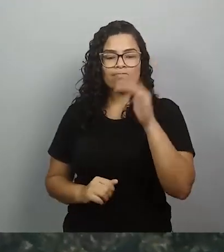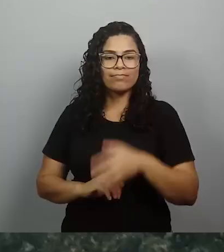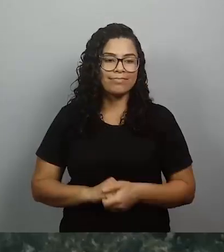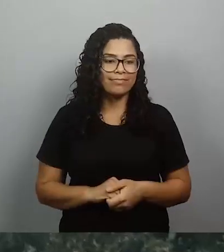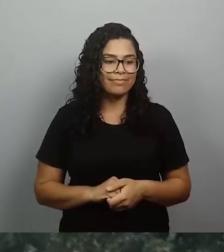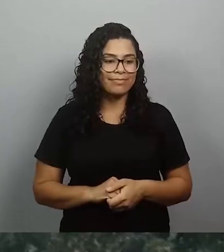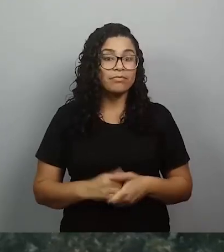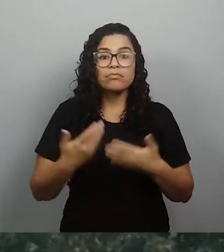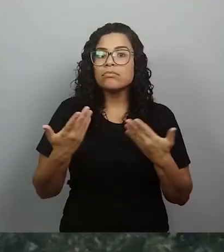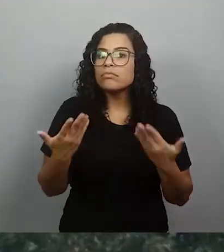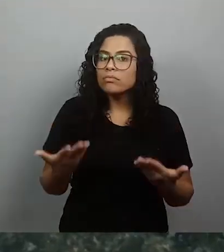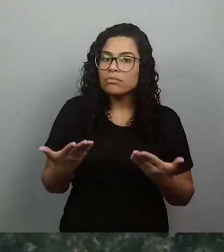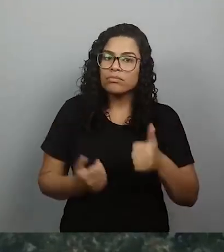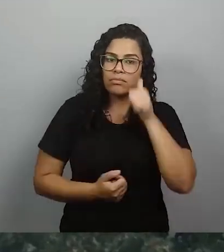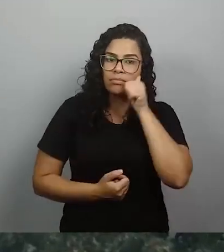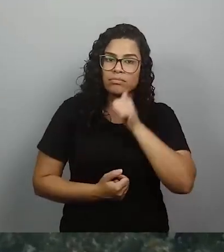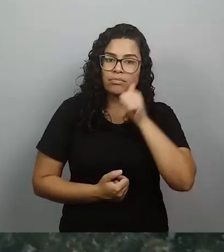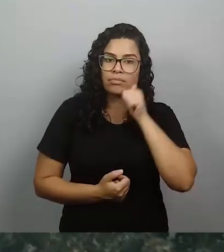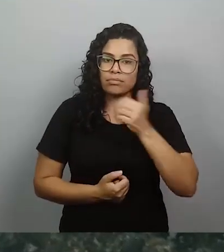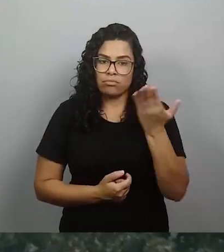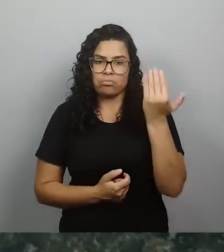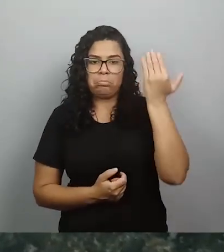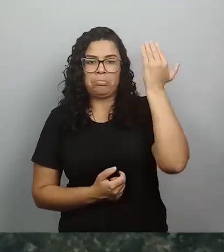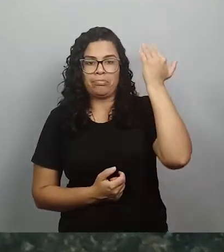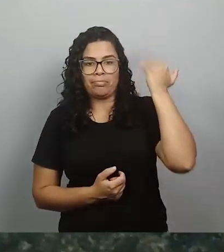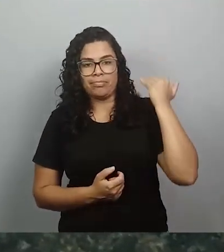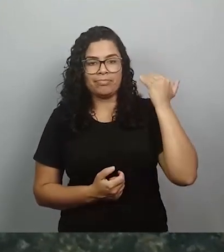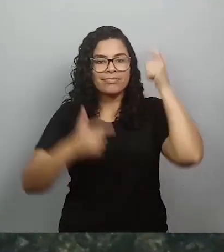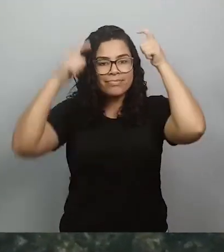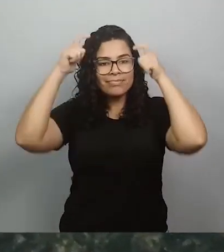vez uma